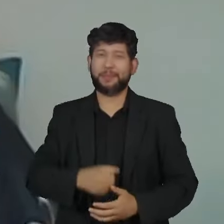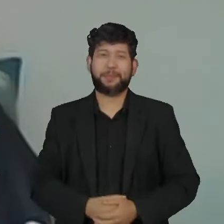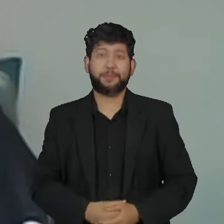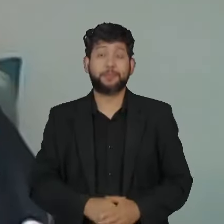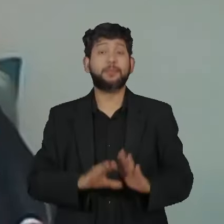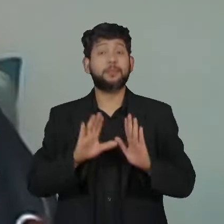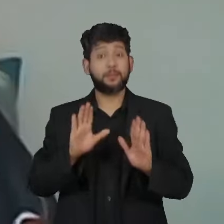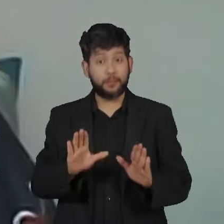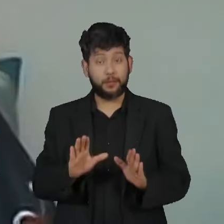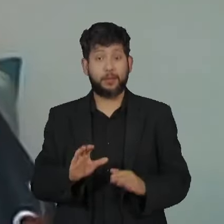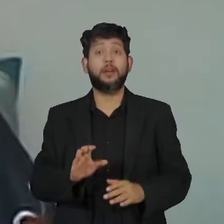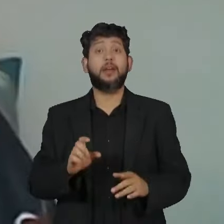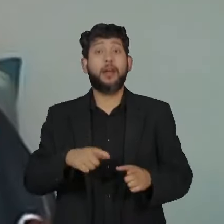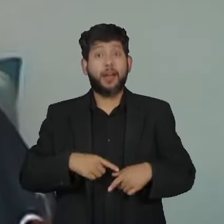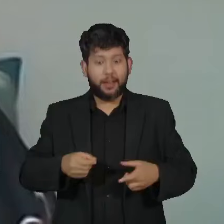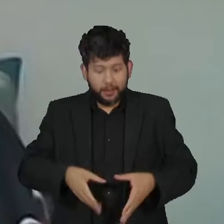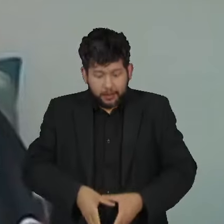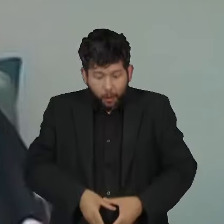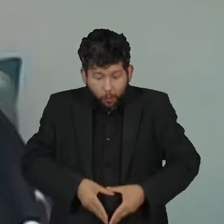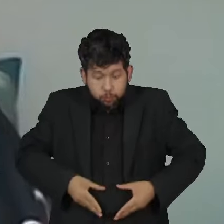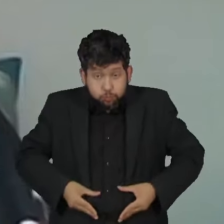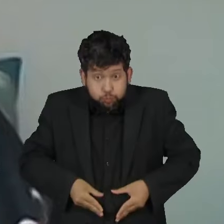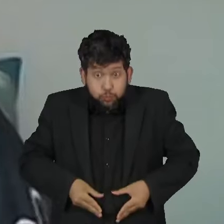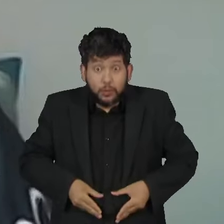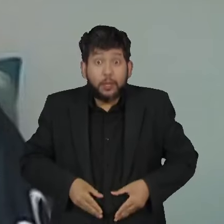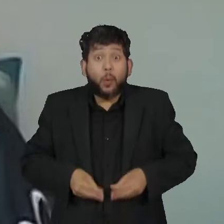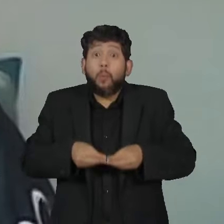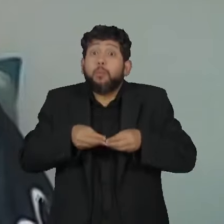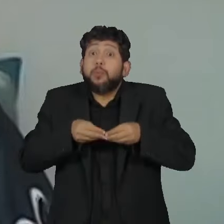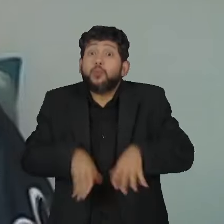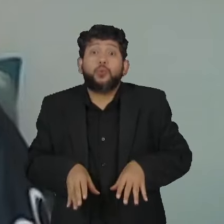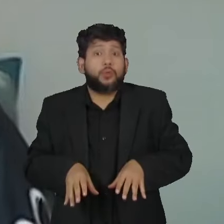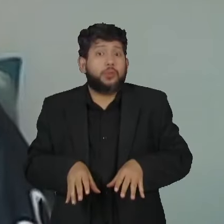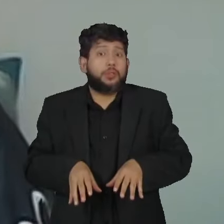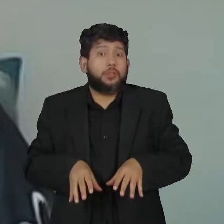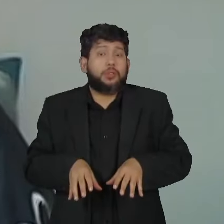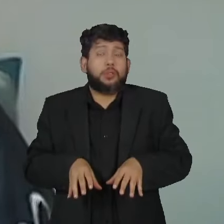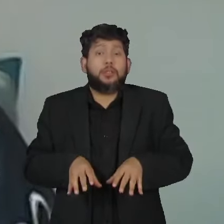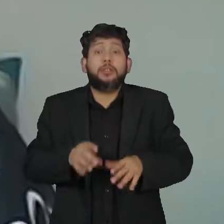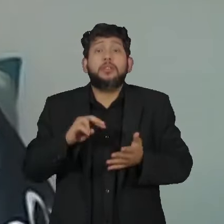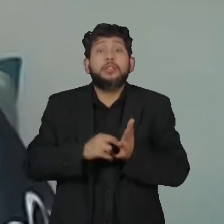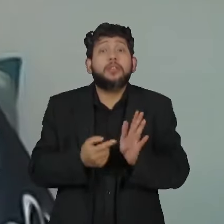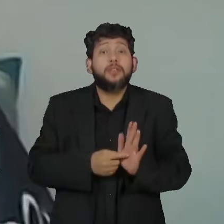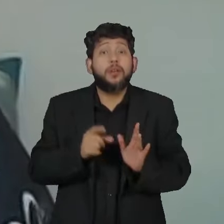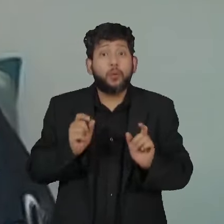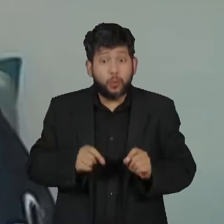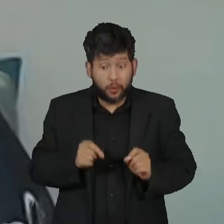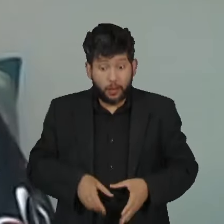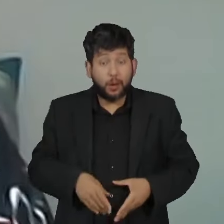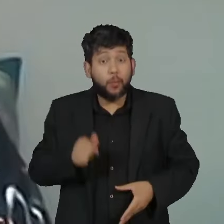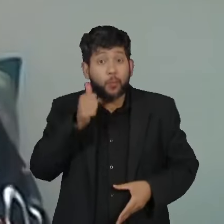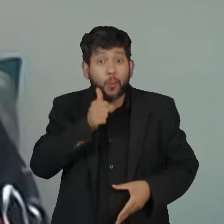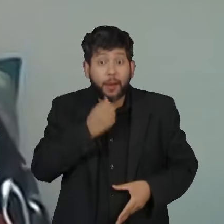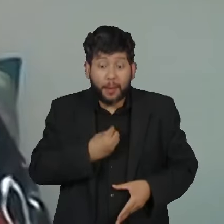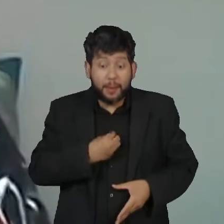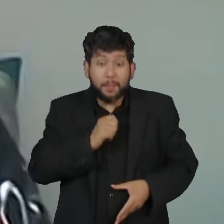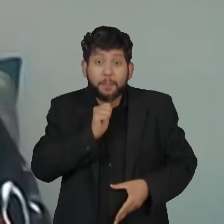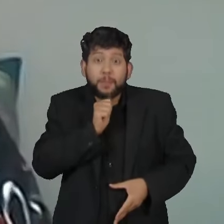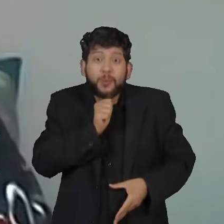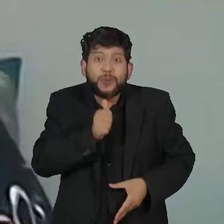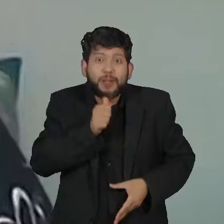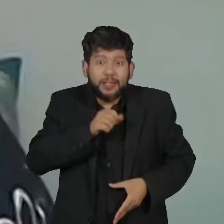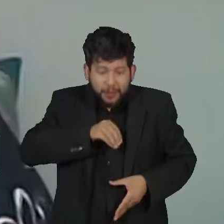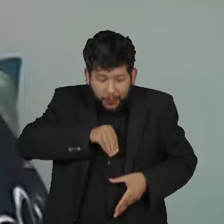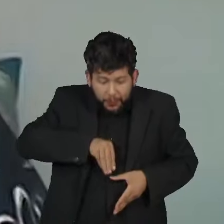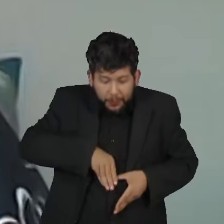Olha, a endometriose é uma doença benigna, que ela é caracterizada pela presença do tecido que menstrua, que é como se